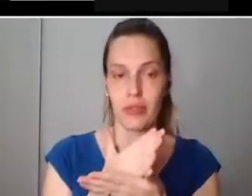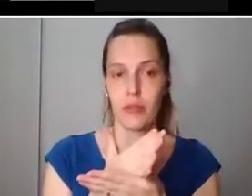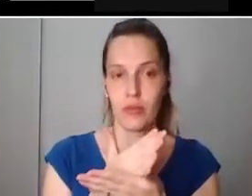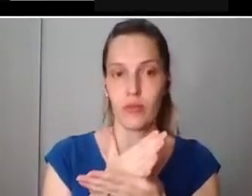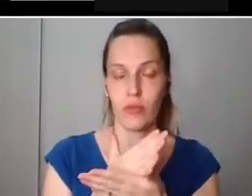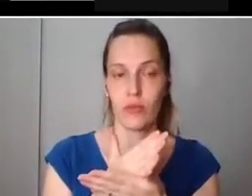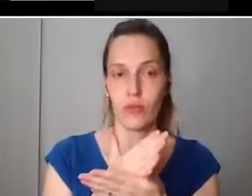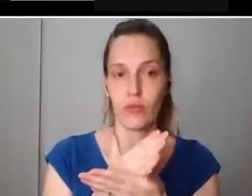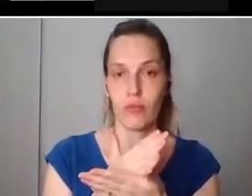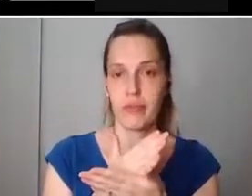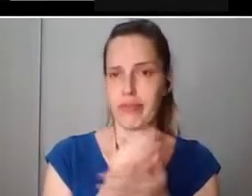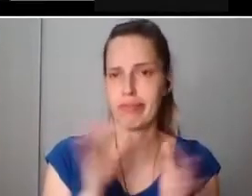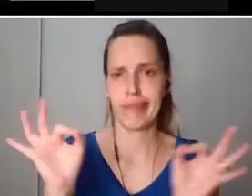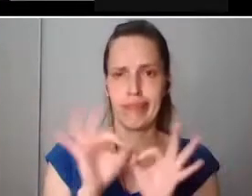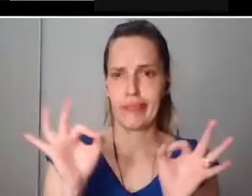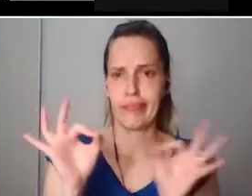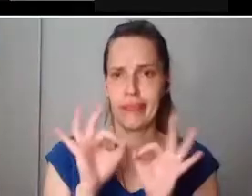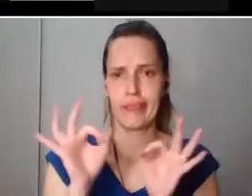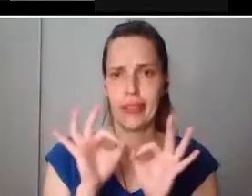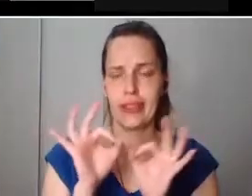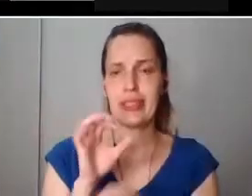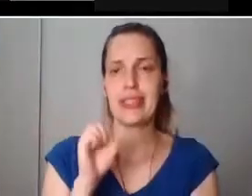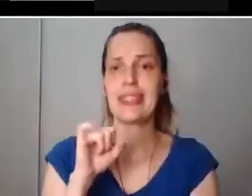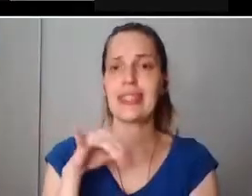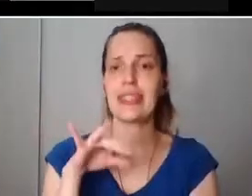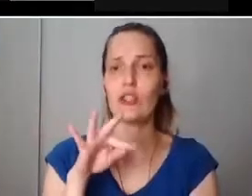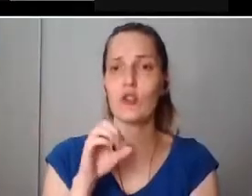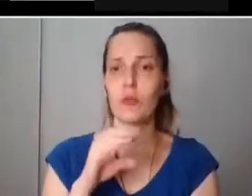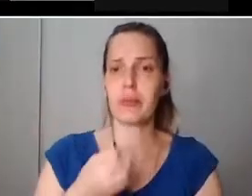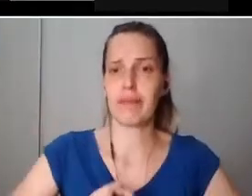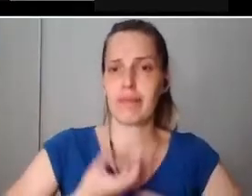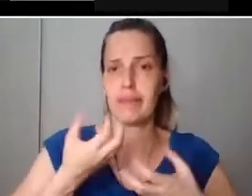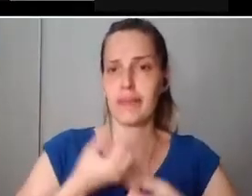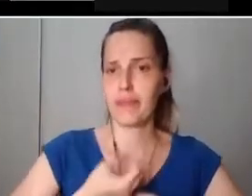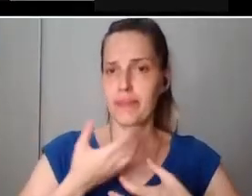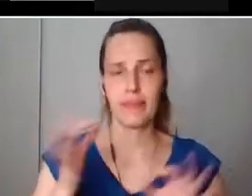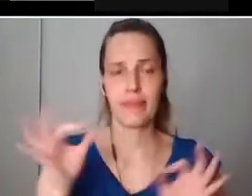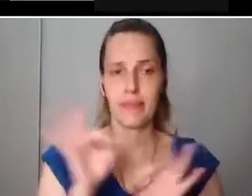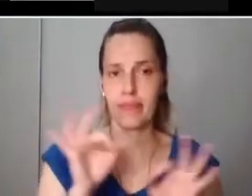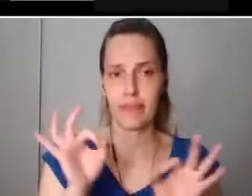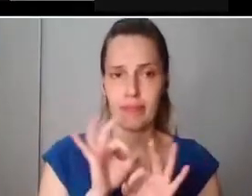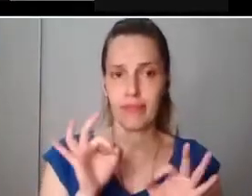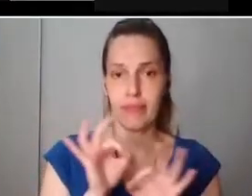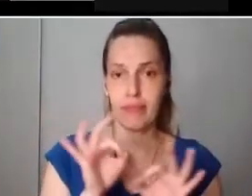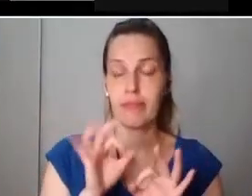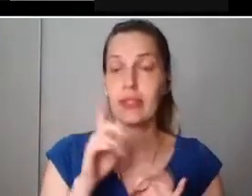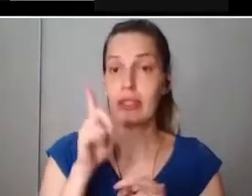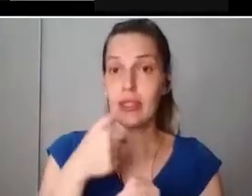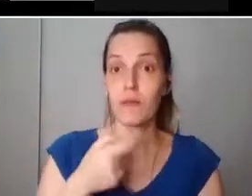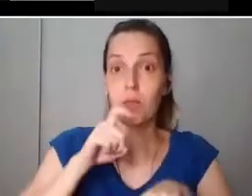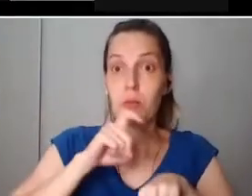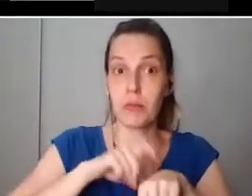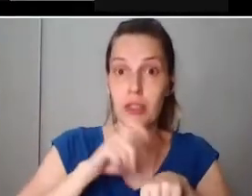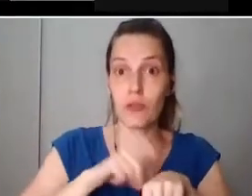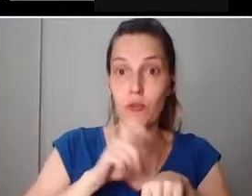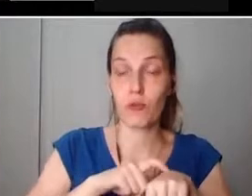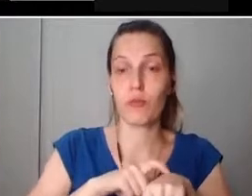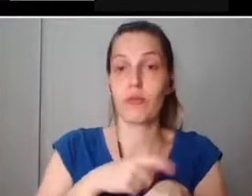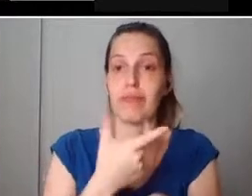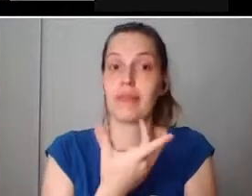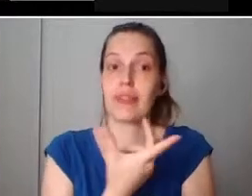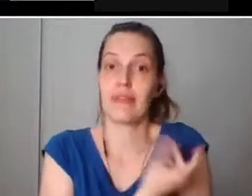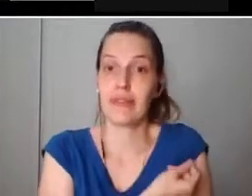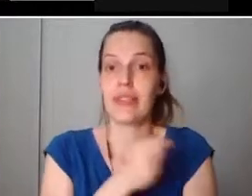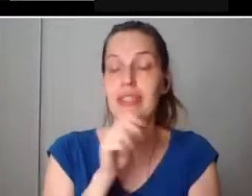que é assintomático, pré-sintomático, em que é a única janela em que os antivirais podem fazer uma diferença, né? Em geral, a gente não